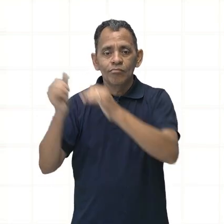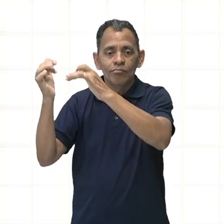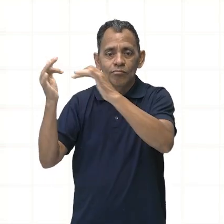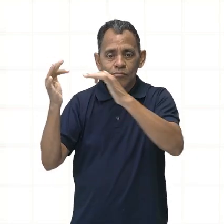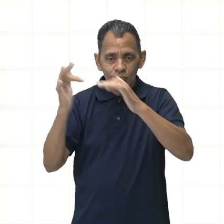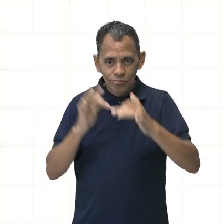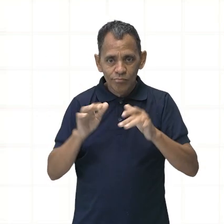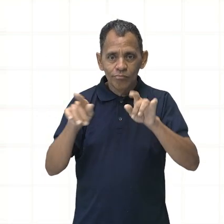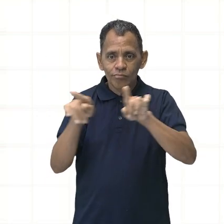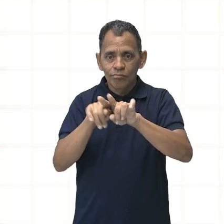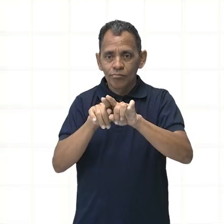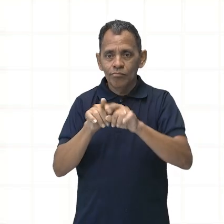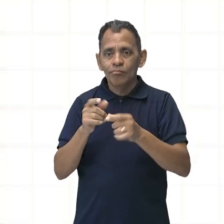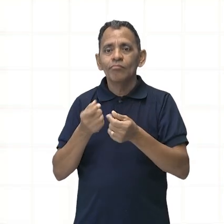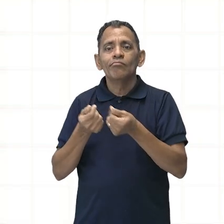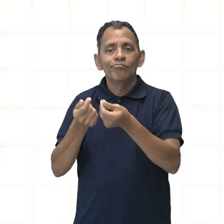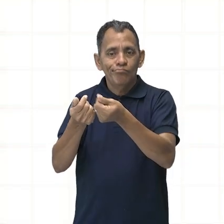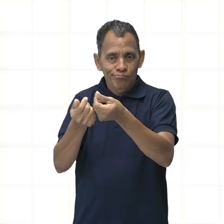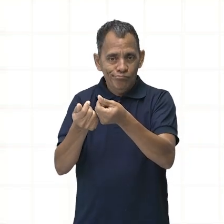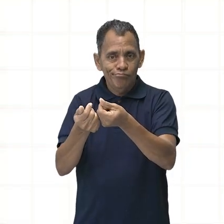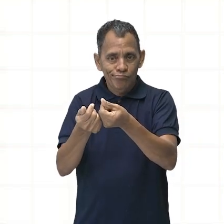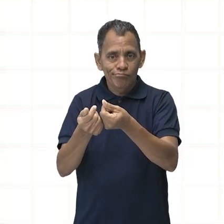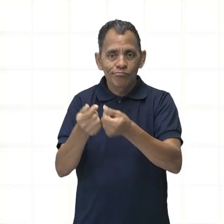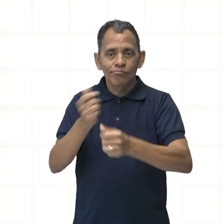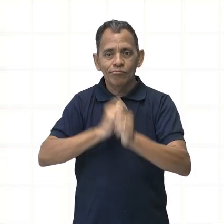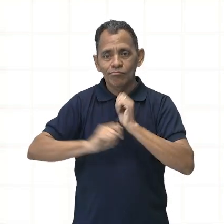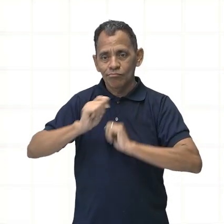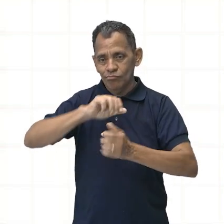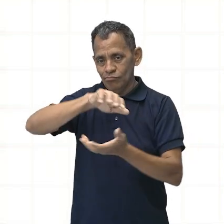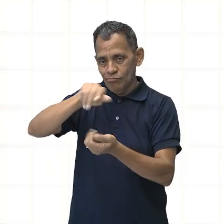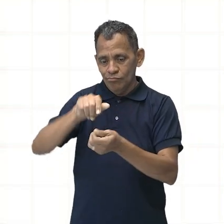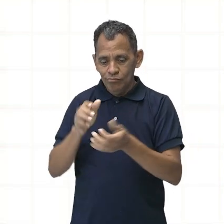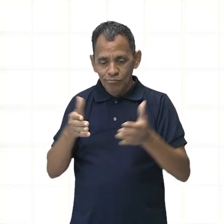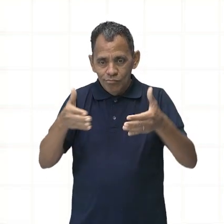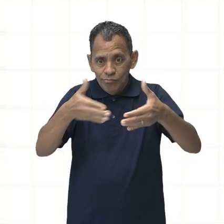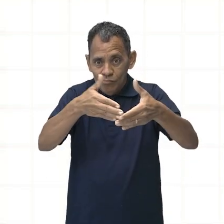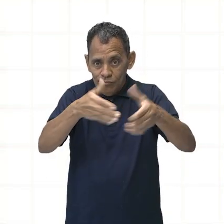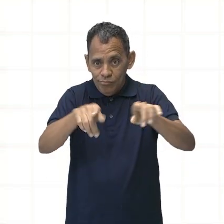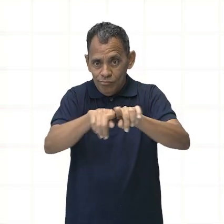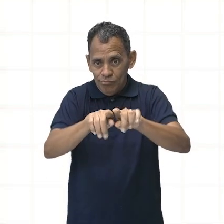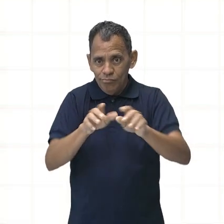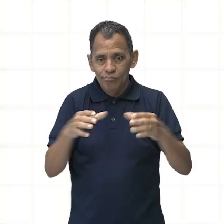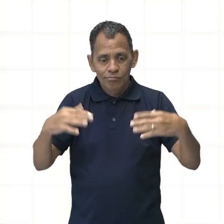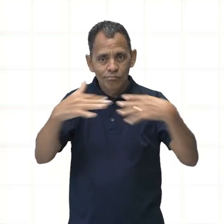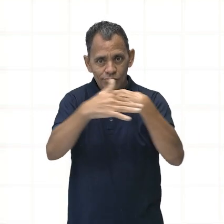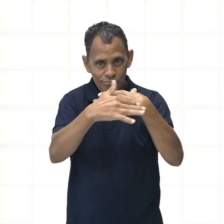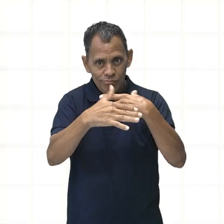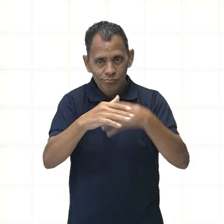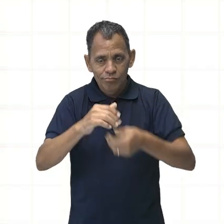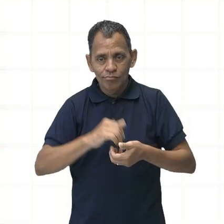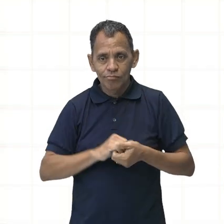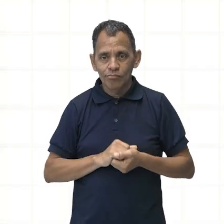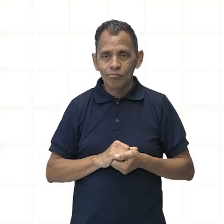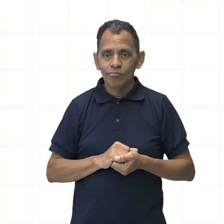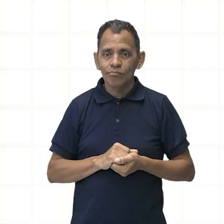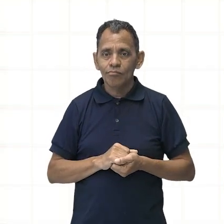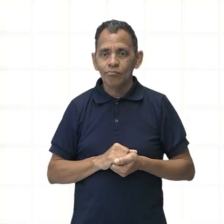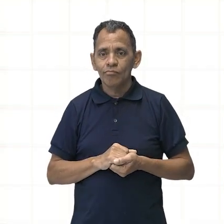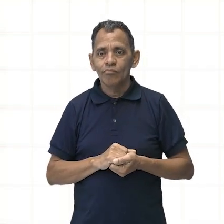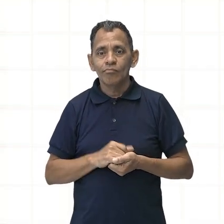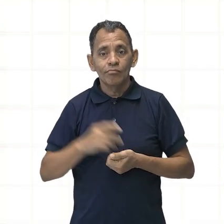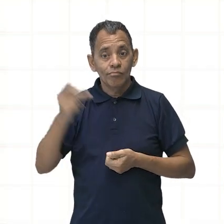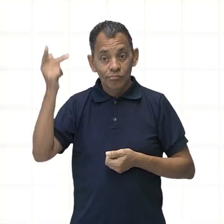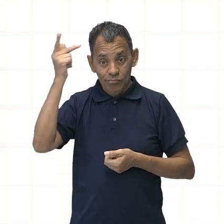de capital financeiro da economia global concentrado nessas cidades, né? E aí a gente tem aqui a cidade de